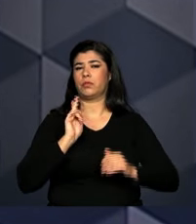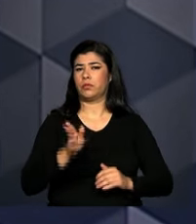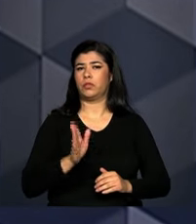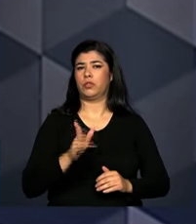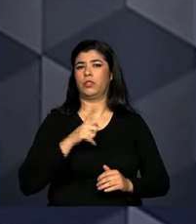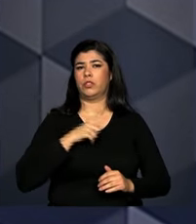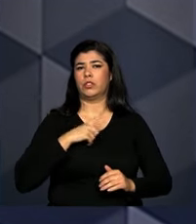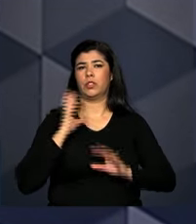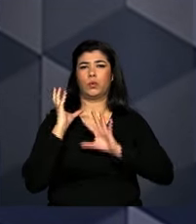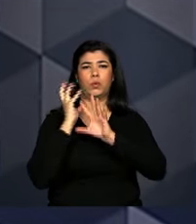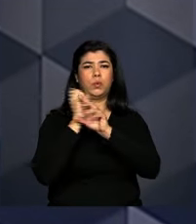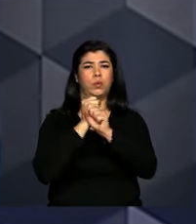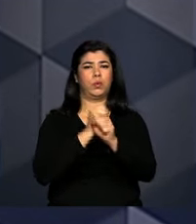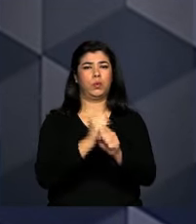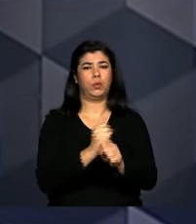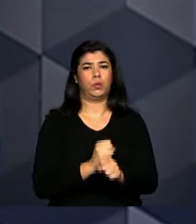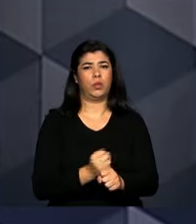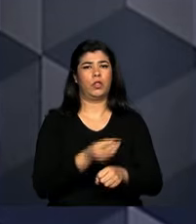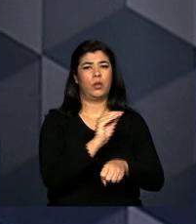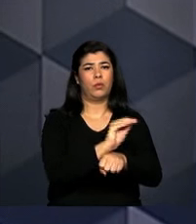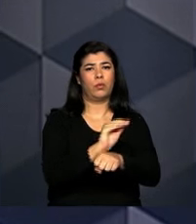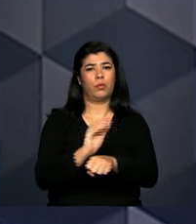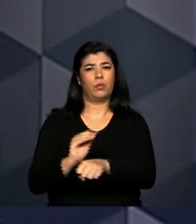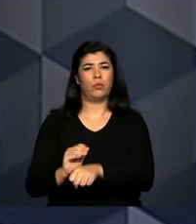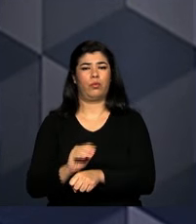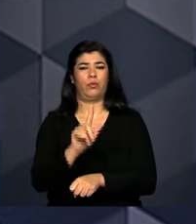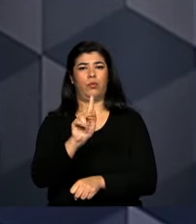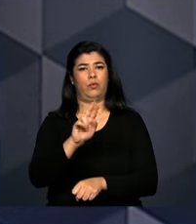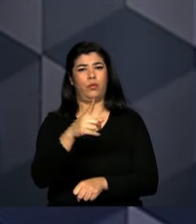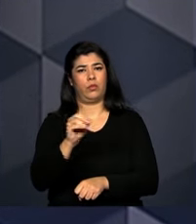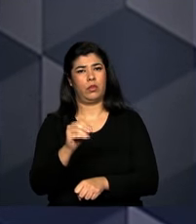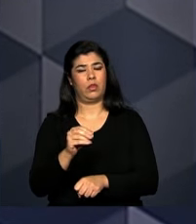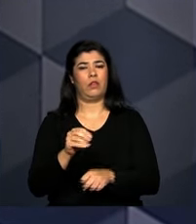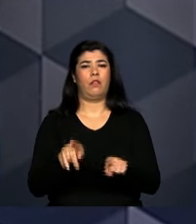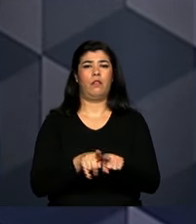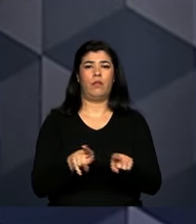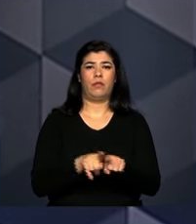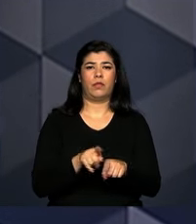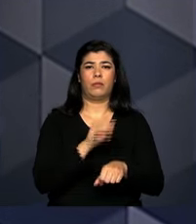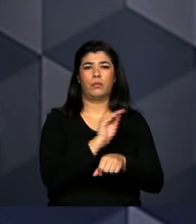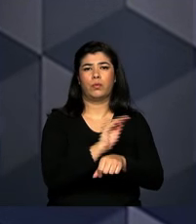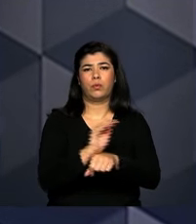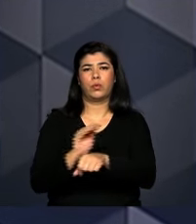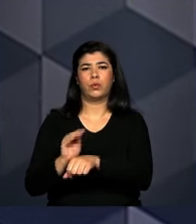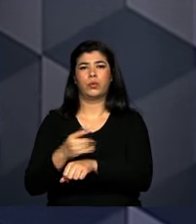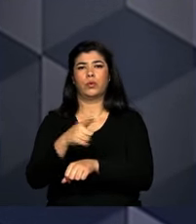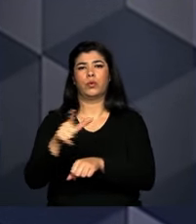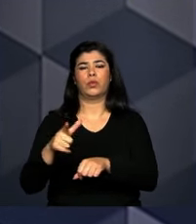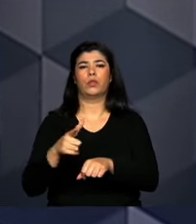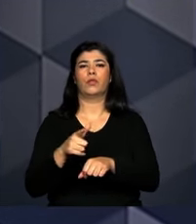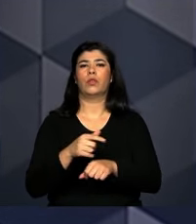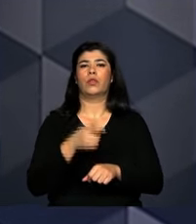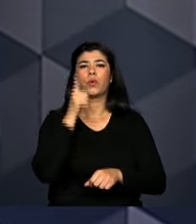se consolidou no cultivo de grãos, que já se consolidou no cultivo de outras